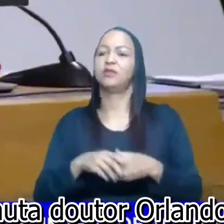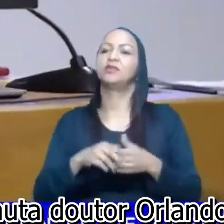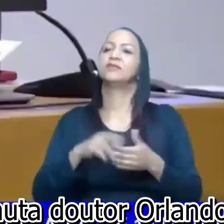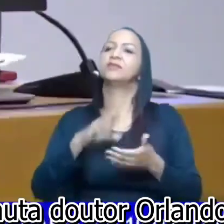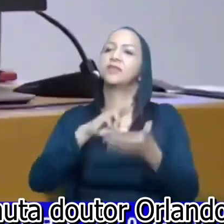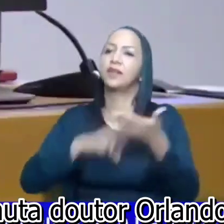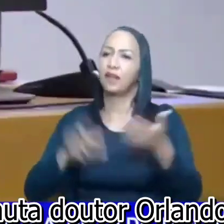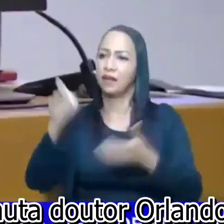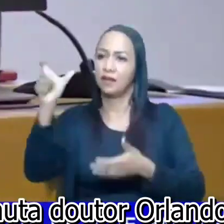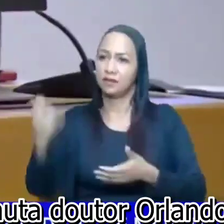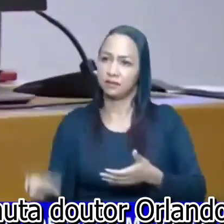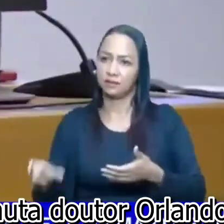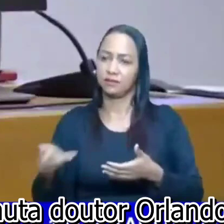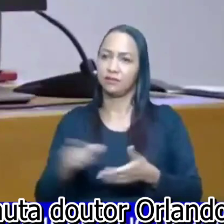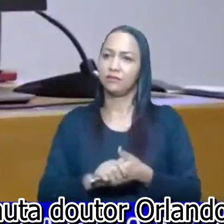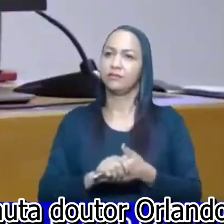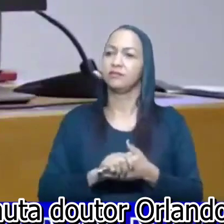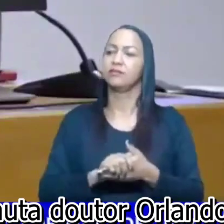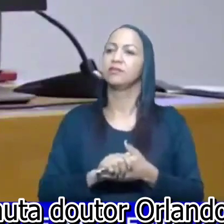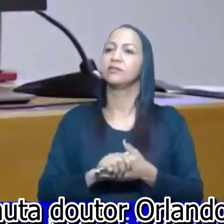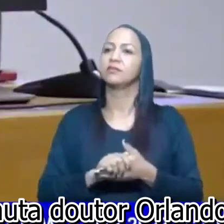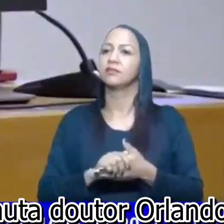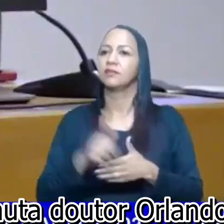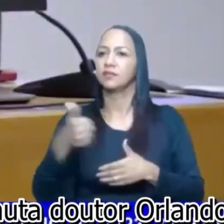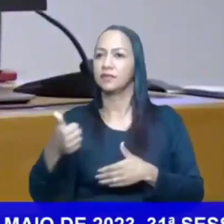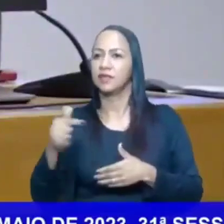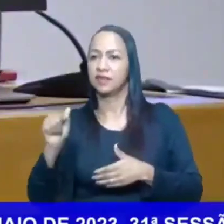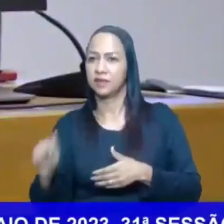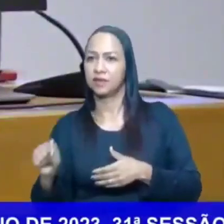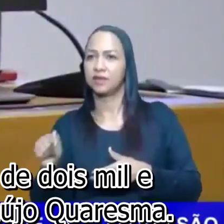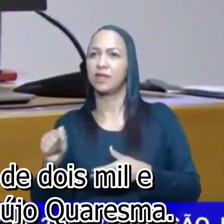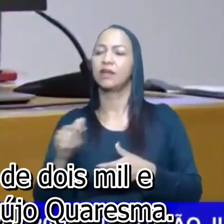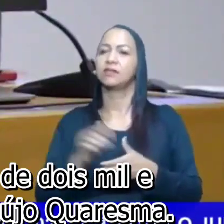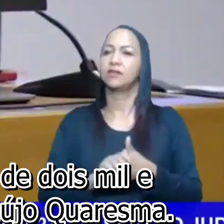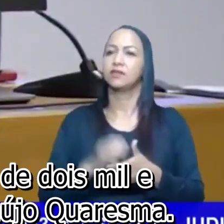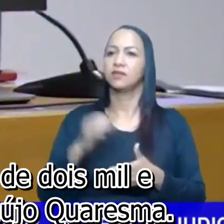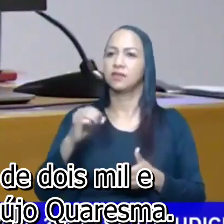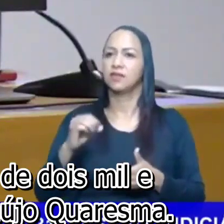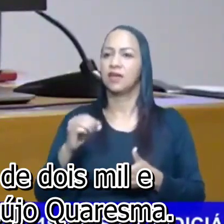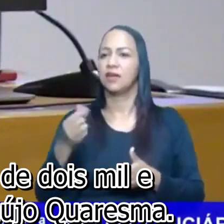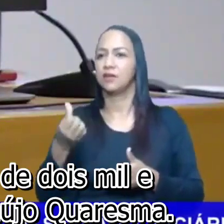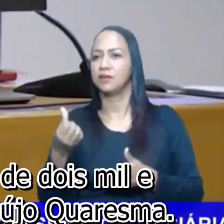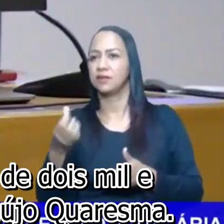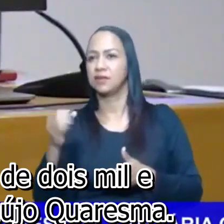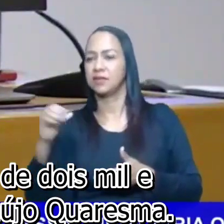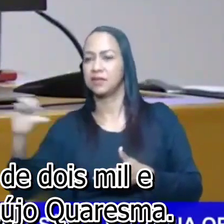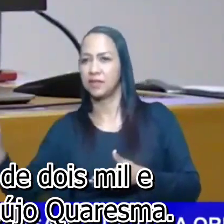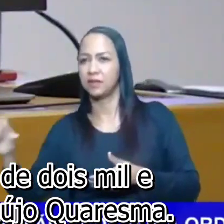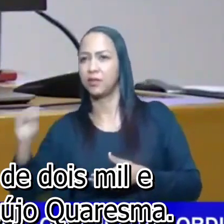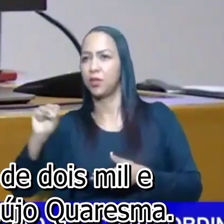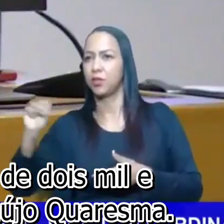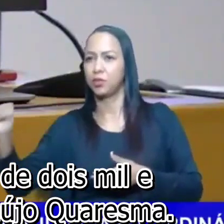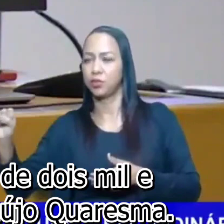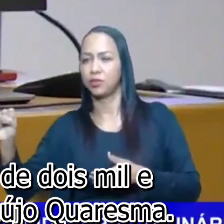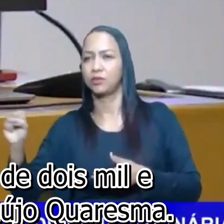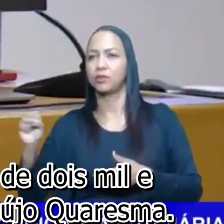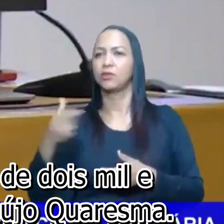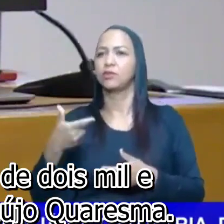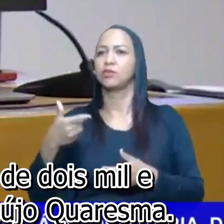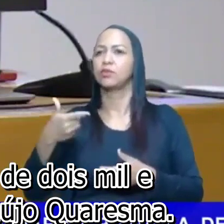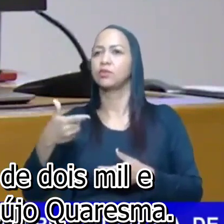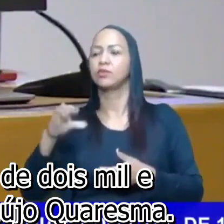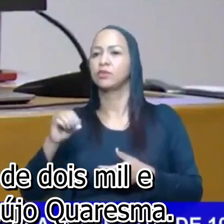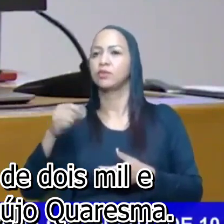relator. 17º da pauta, doutor Orlando, é a prestação de contas 0600-888 de 2022, origem